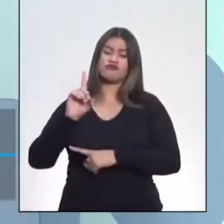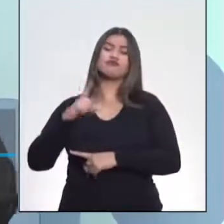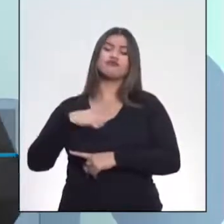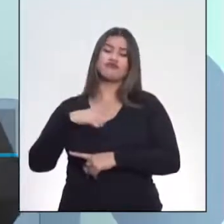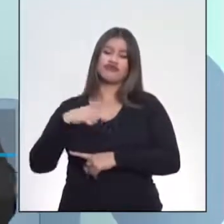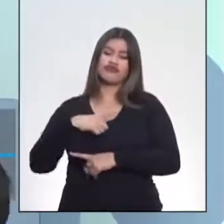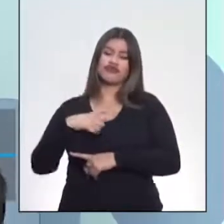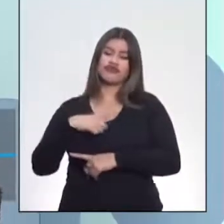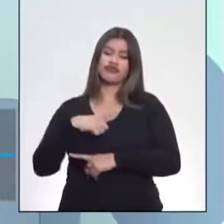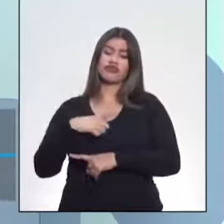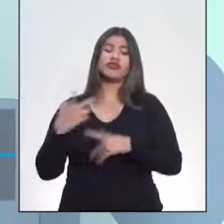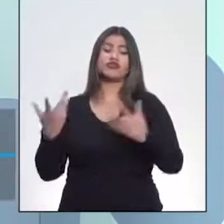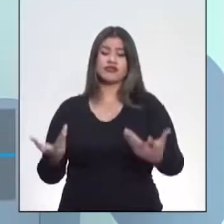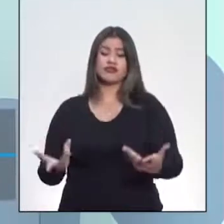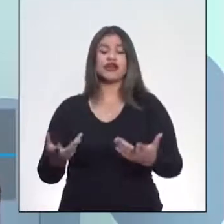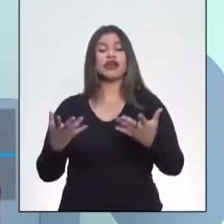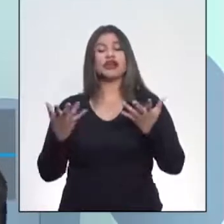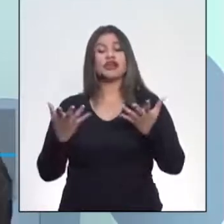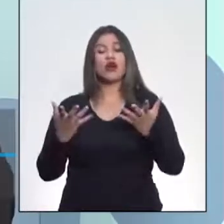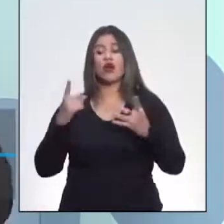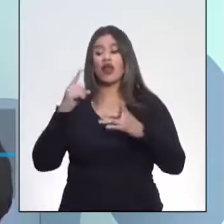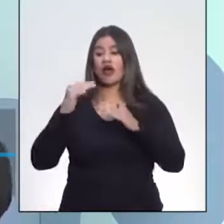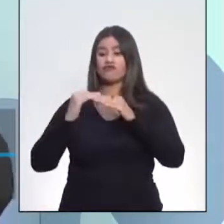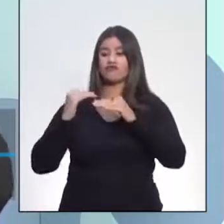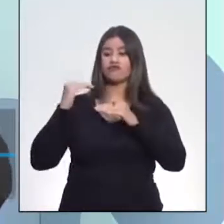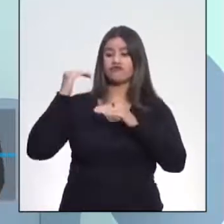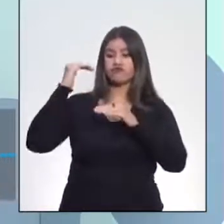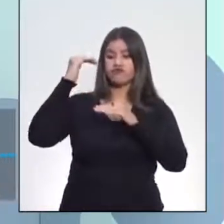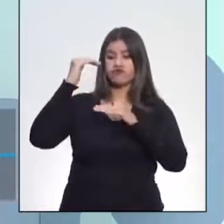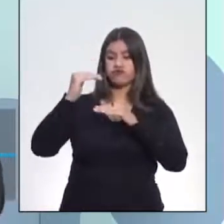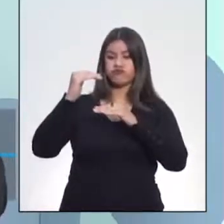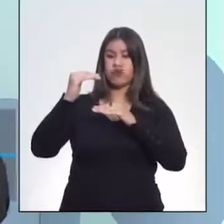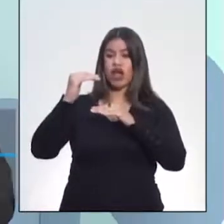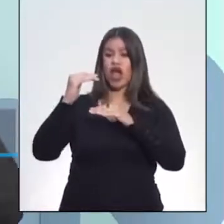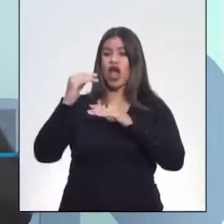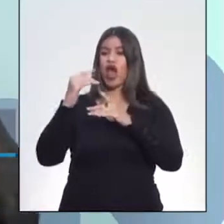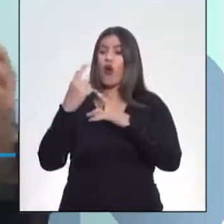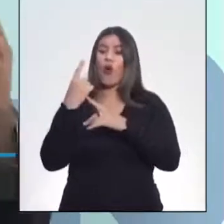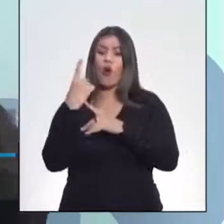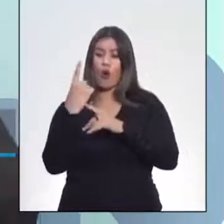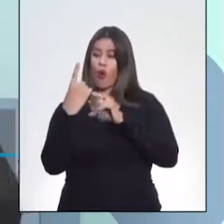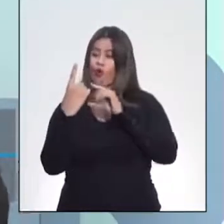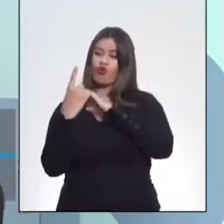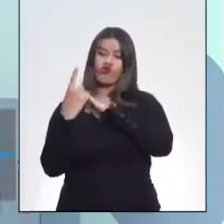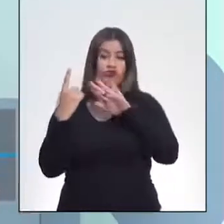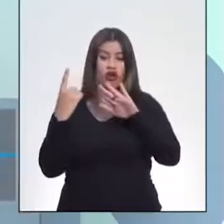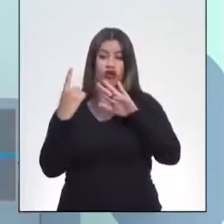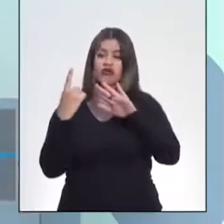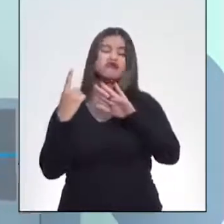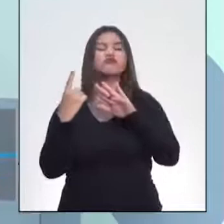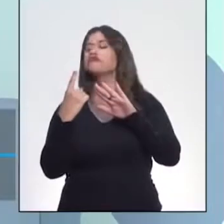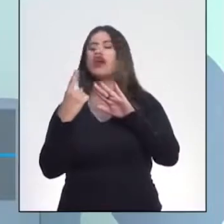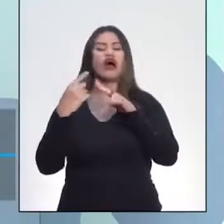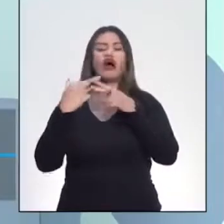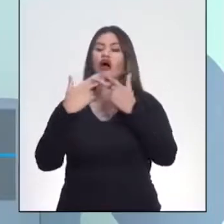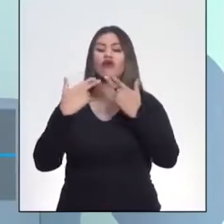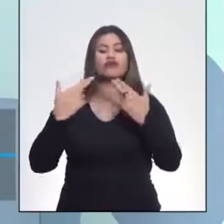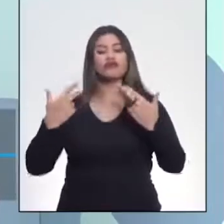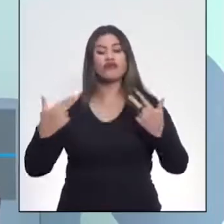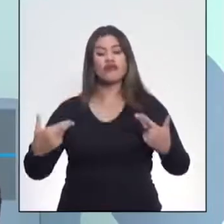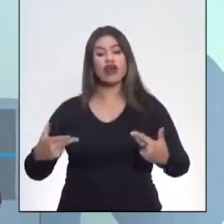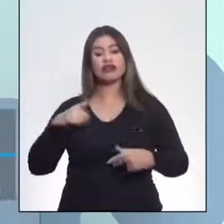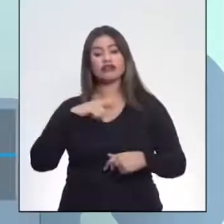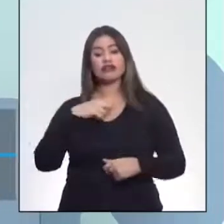o Panteão das divindades gregas eram mais de uma diversas divindades então é